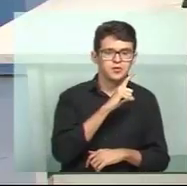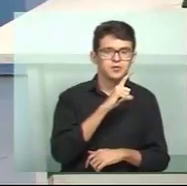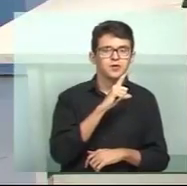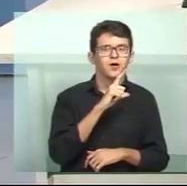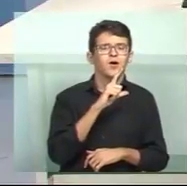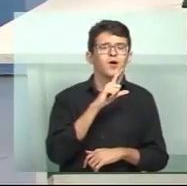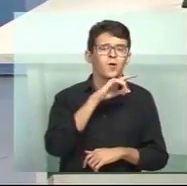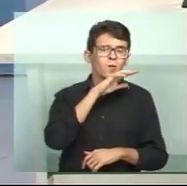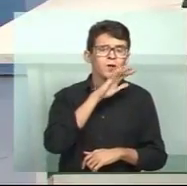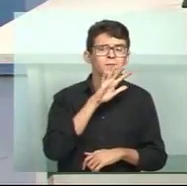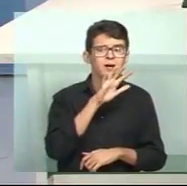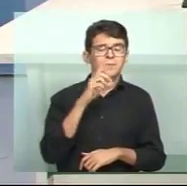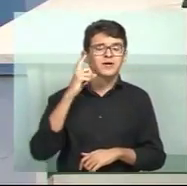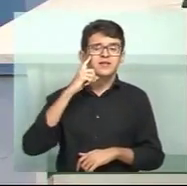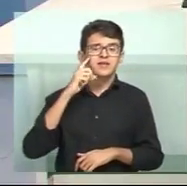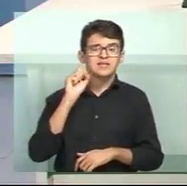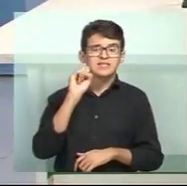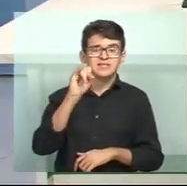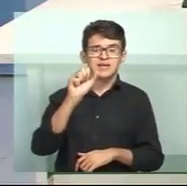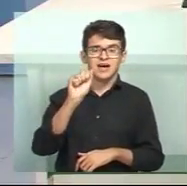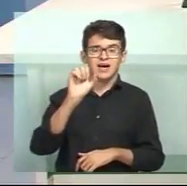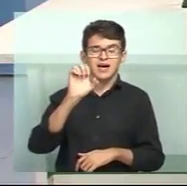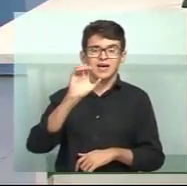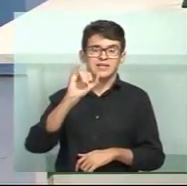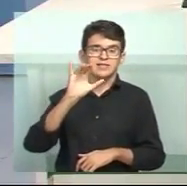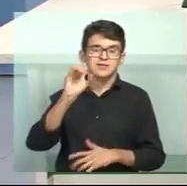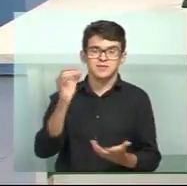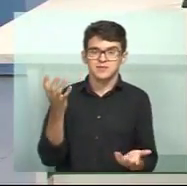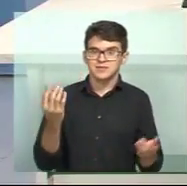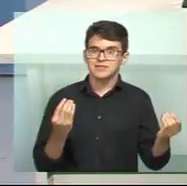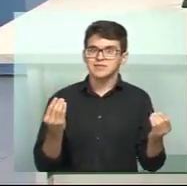irmão, é uma verdade. É essa visão, sem ser